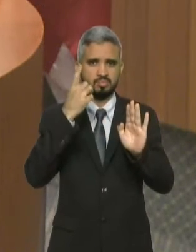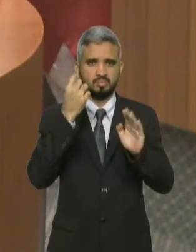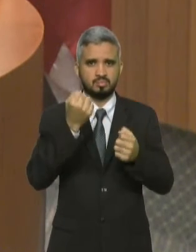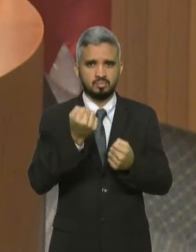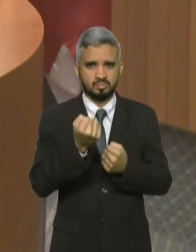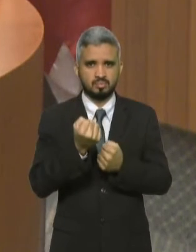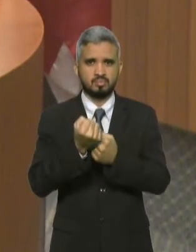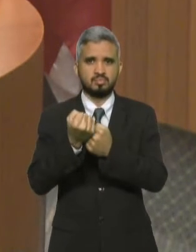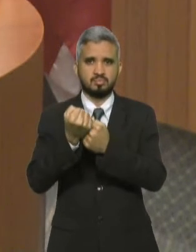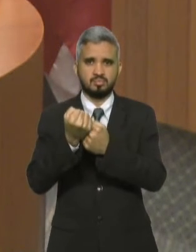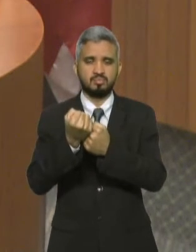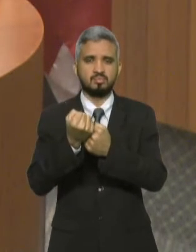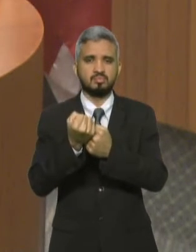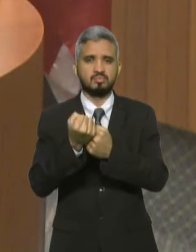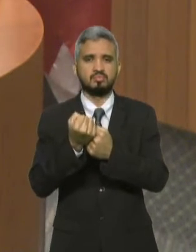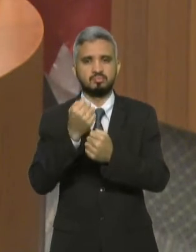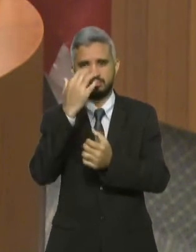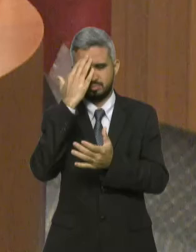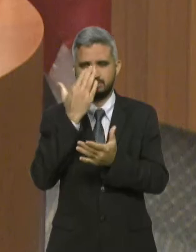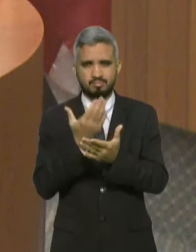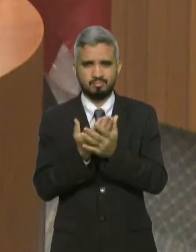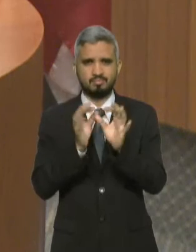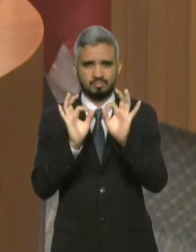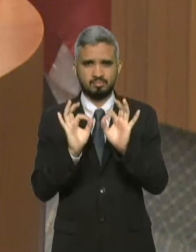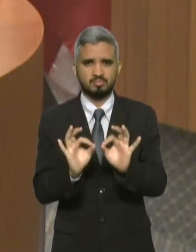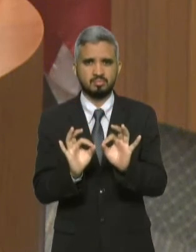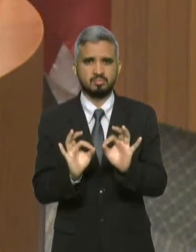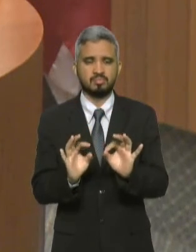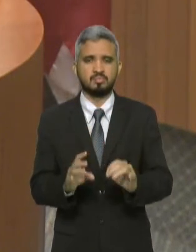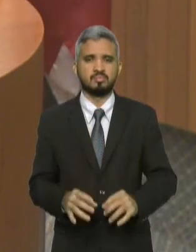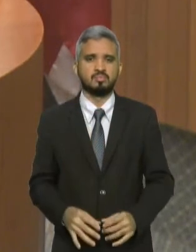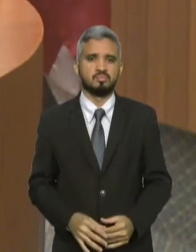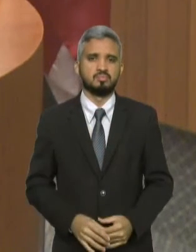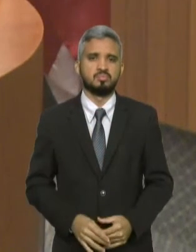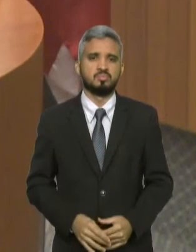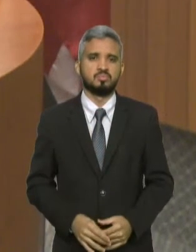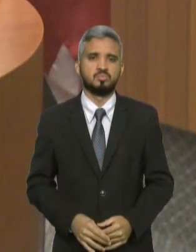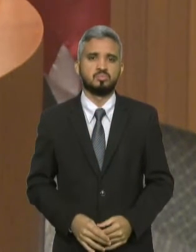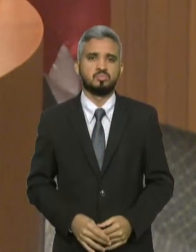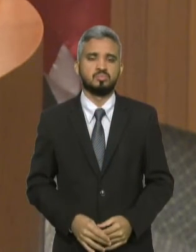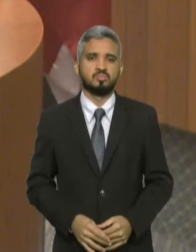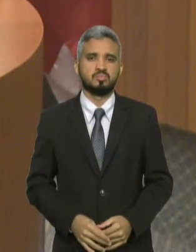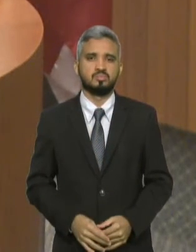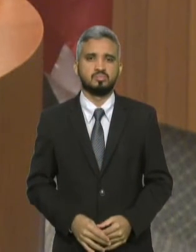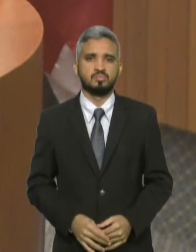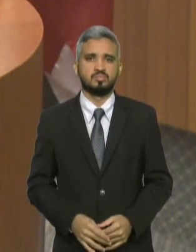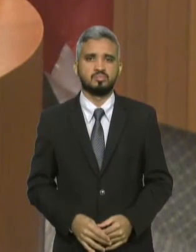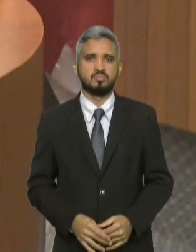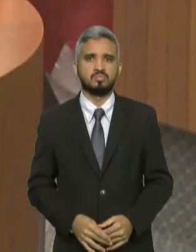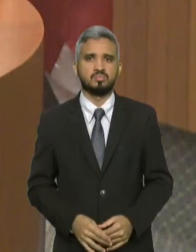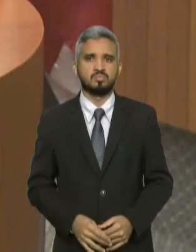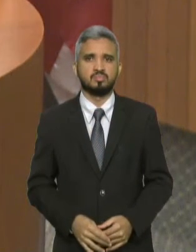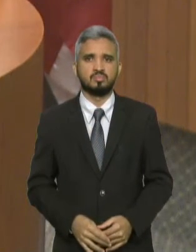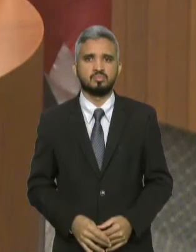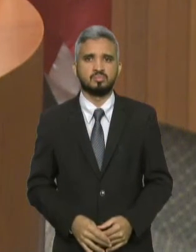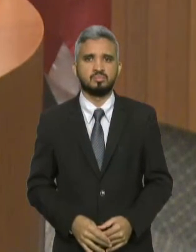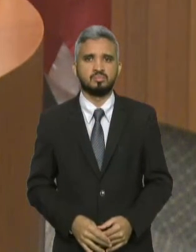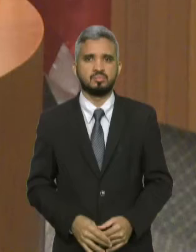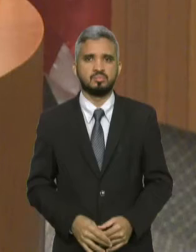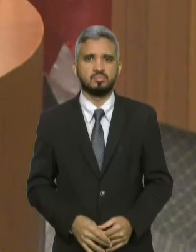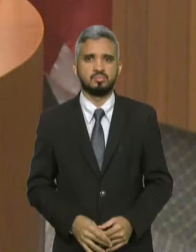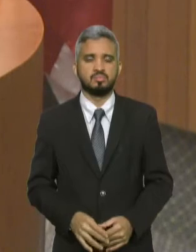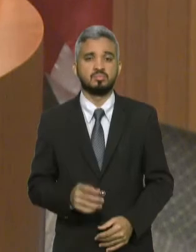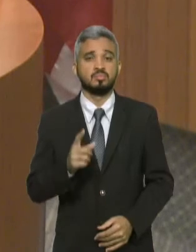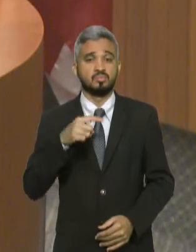unânime de todos os deputados da Assembleia Legislativa do Estado. Todos nós,